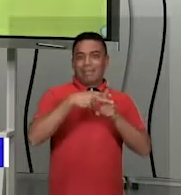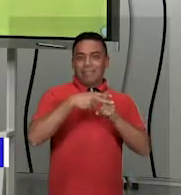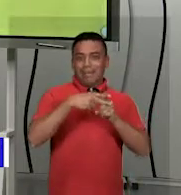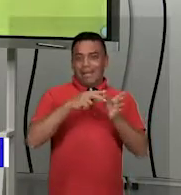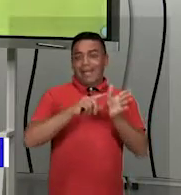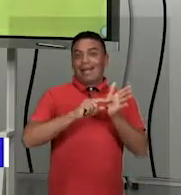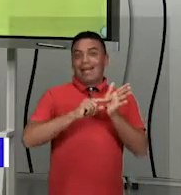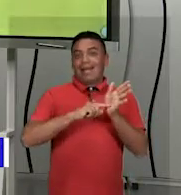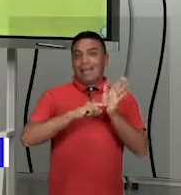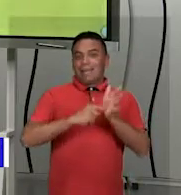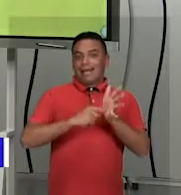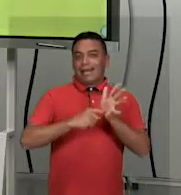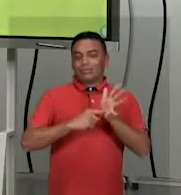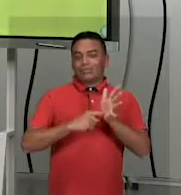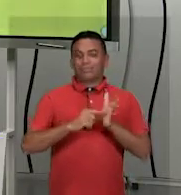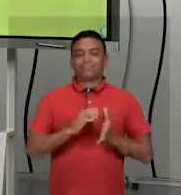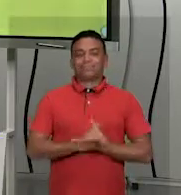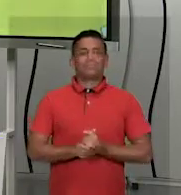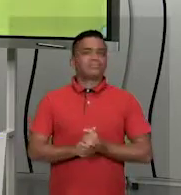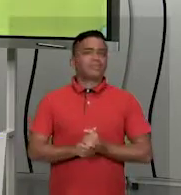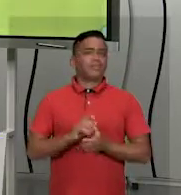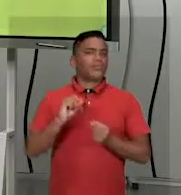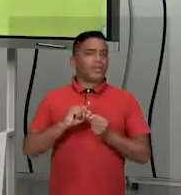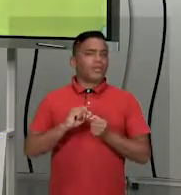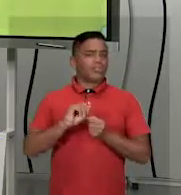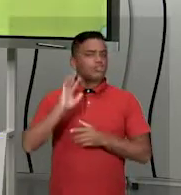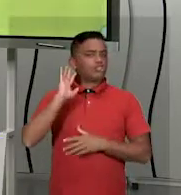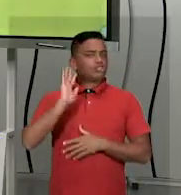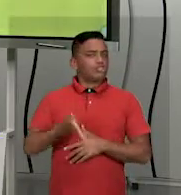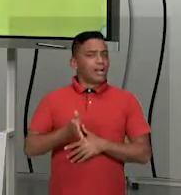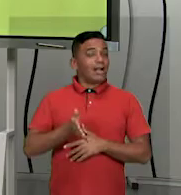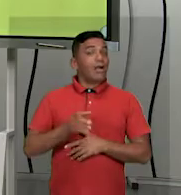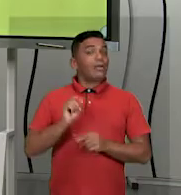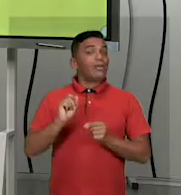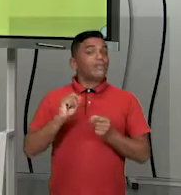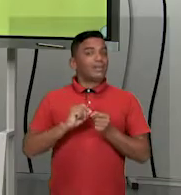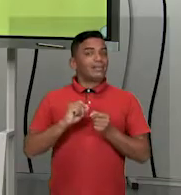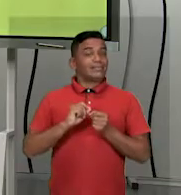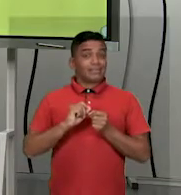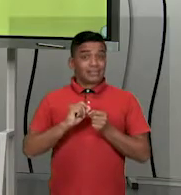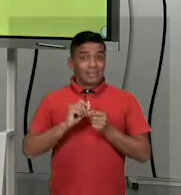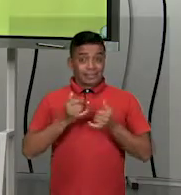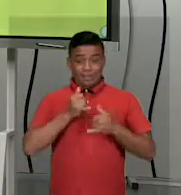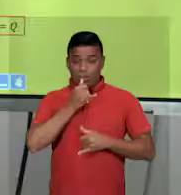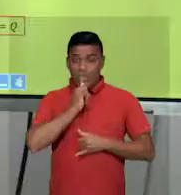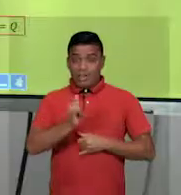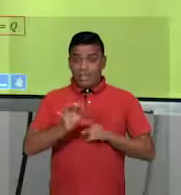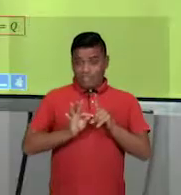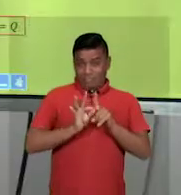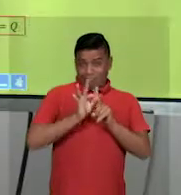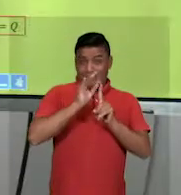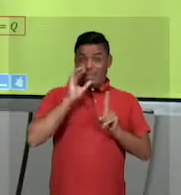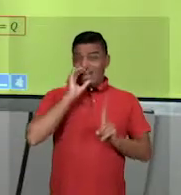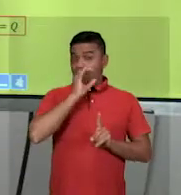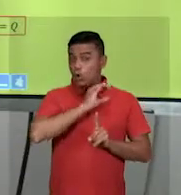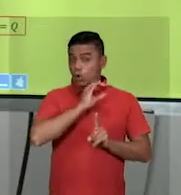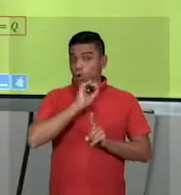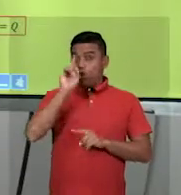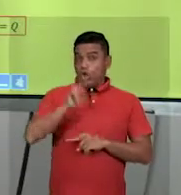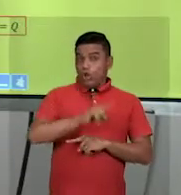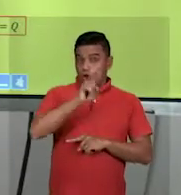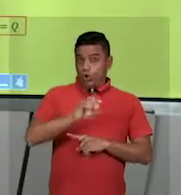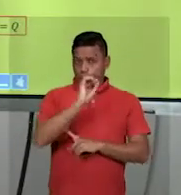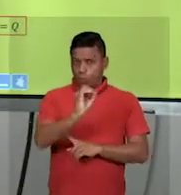Muito importante. Feito isso, o que foi montado? Que a energia térmica sendo nula aqui nesse